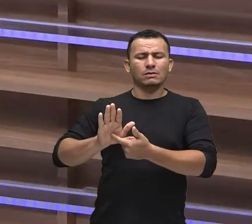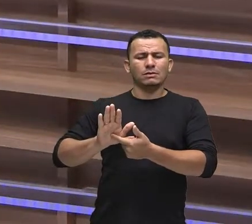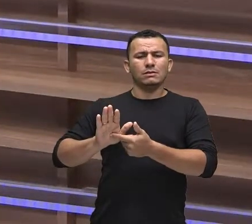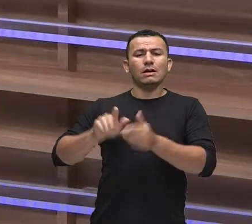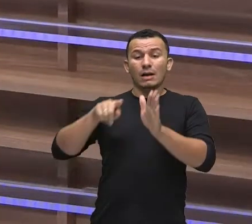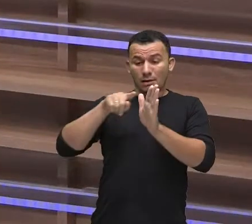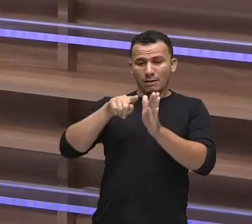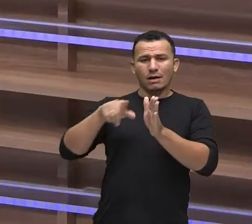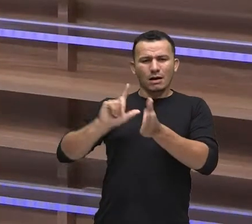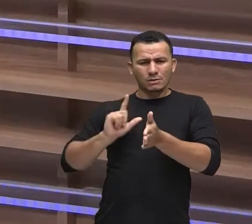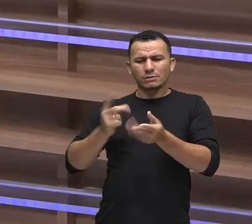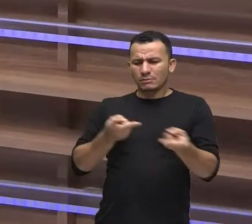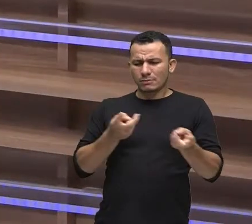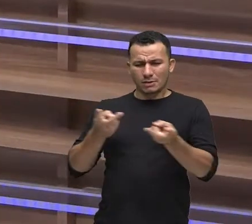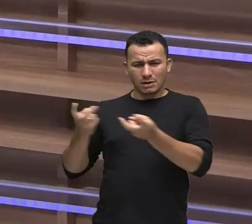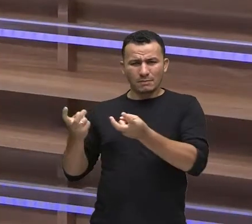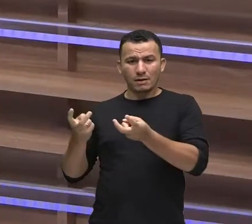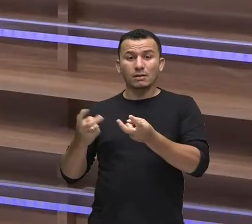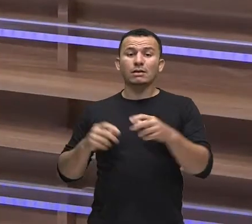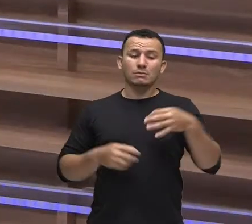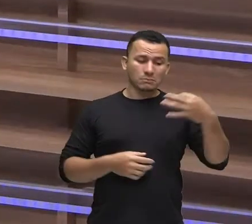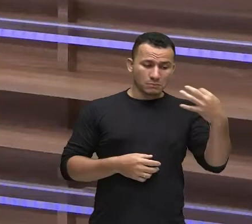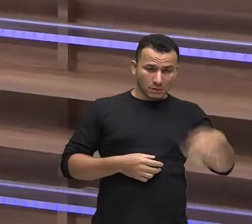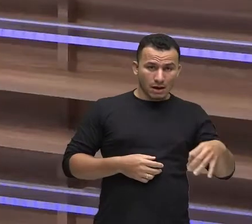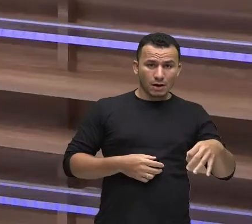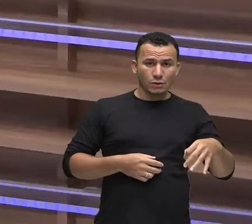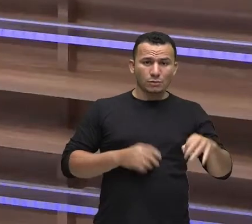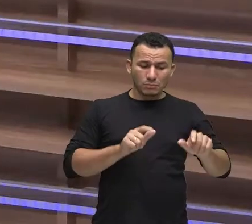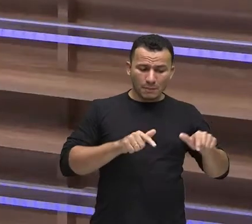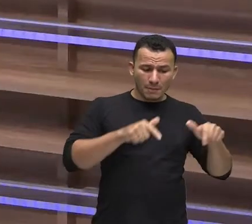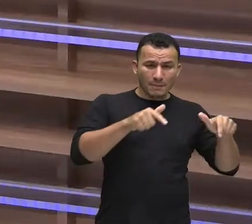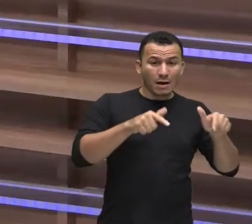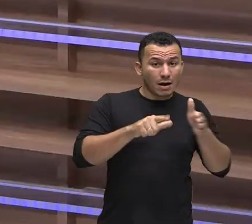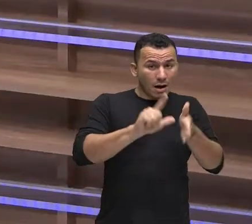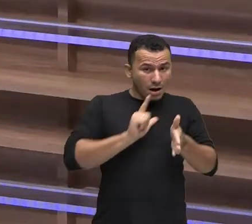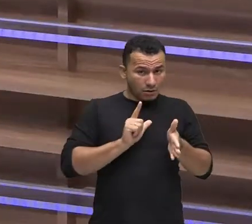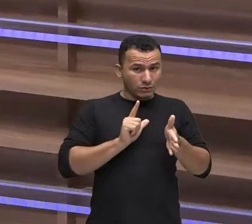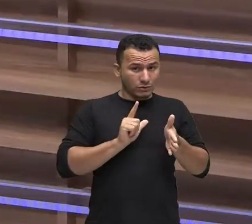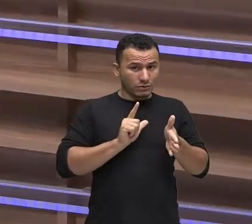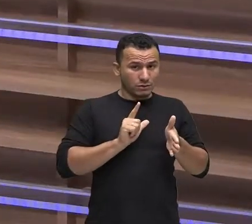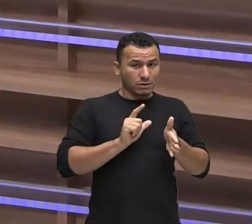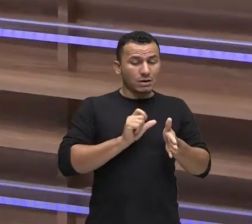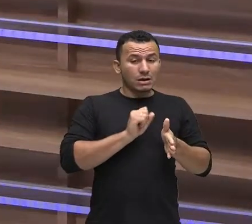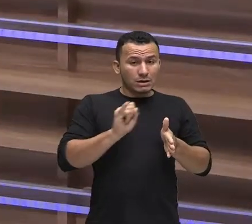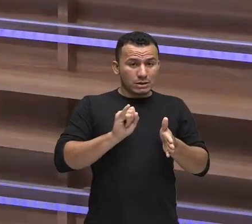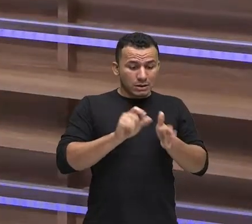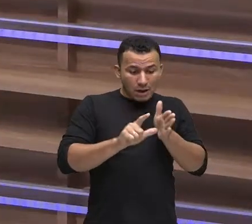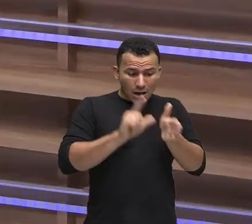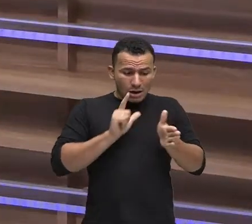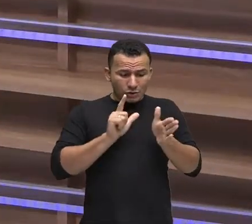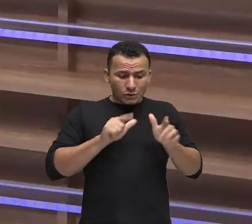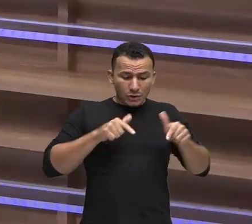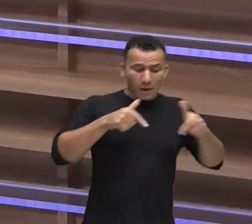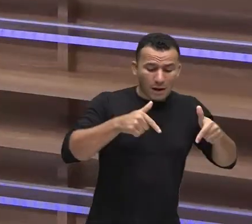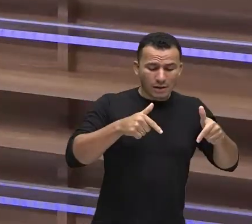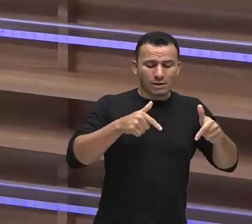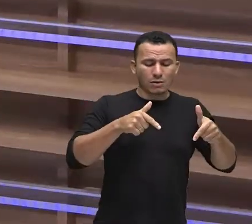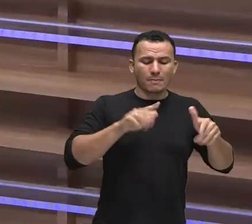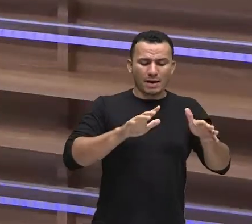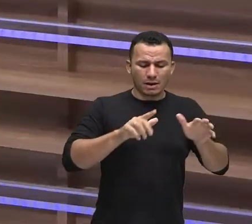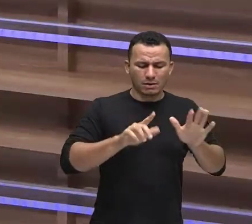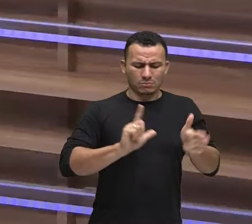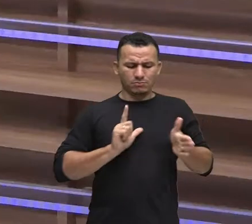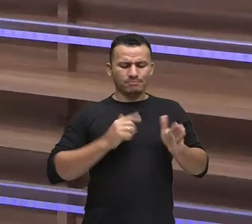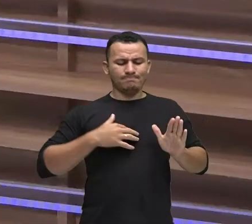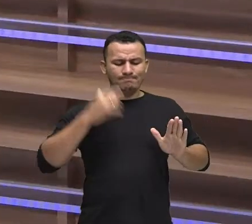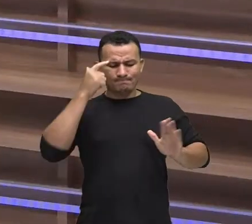o que é certo, né, a se fazer antes de agir. E depois que eu fizer essa reflexão, é que eu vou tomar a minha